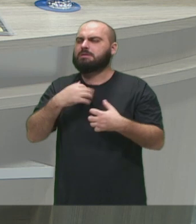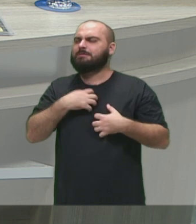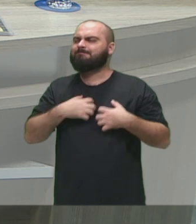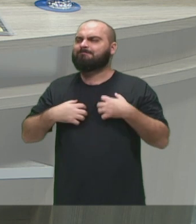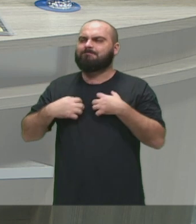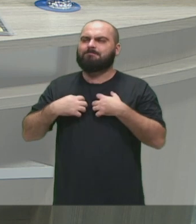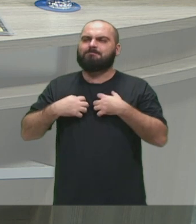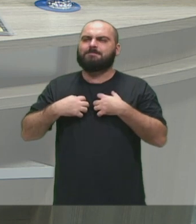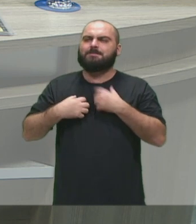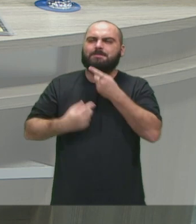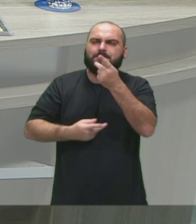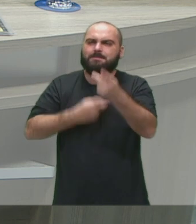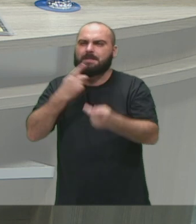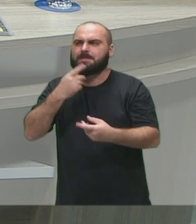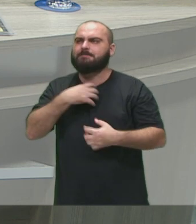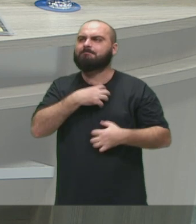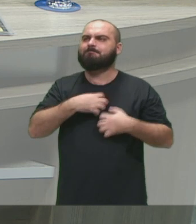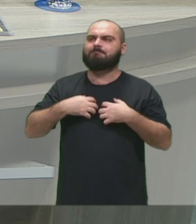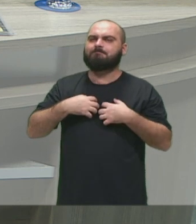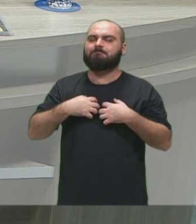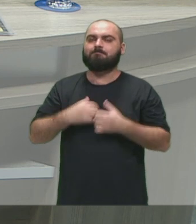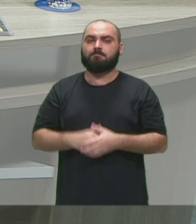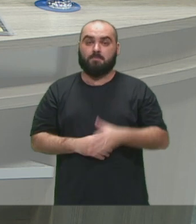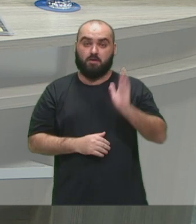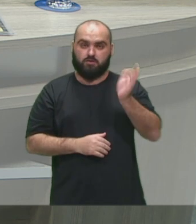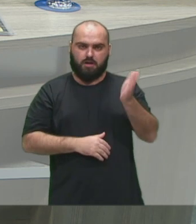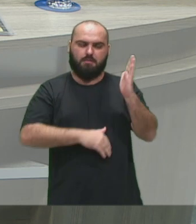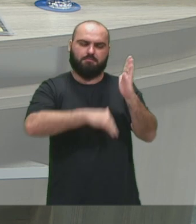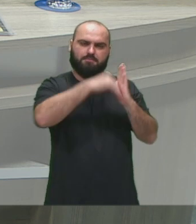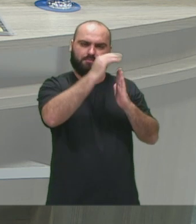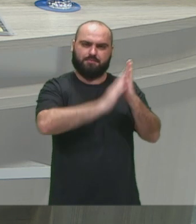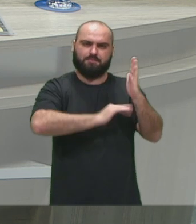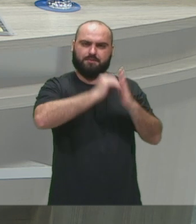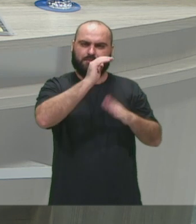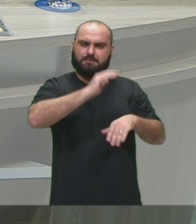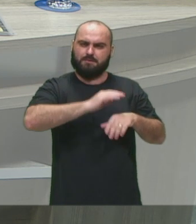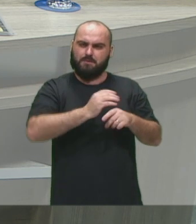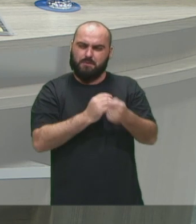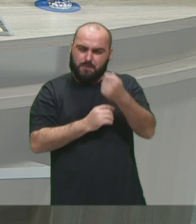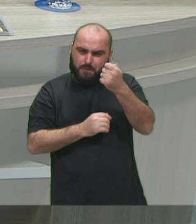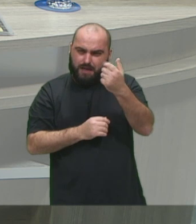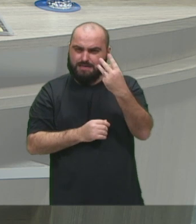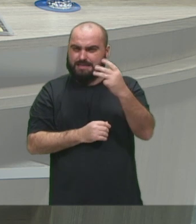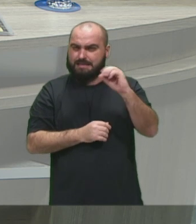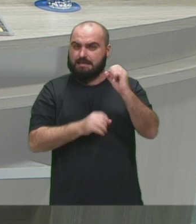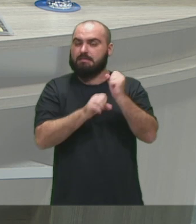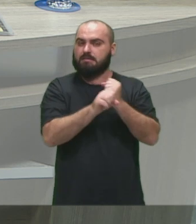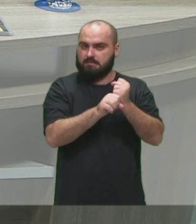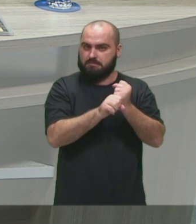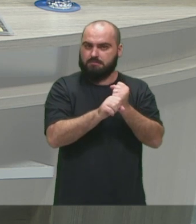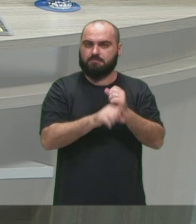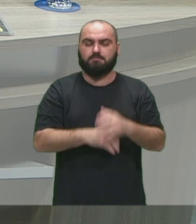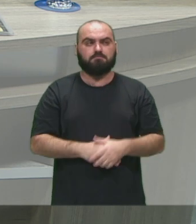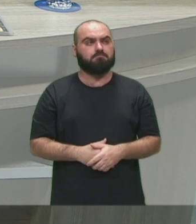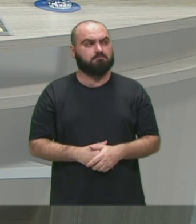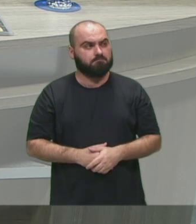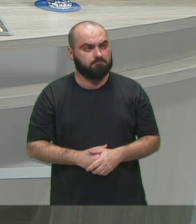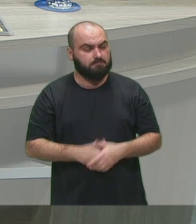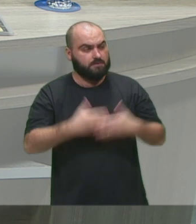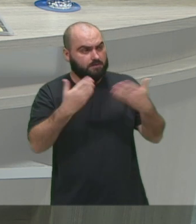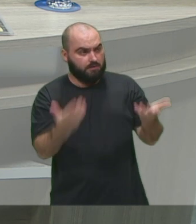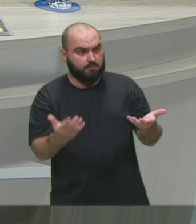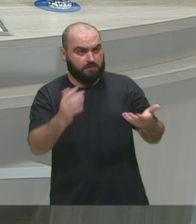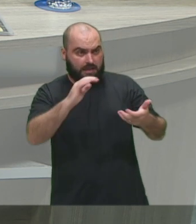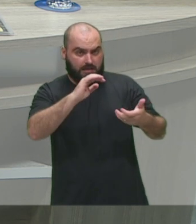isso. E aí, eu já pinto há quase 30 anos. Então, já pintava na época, quando eu falei. Então, digamos assim, a